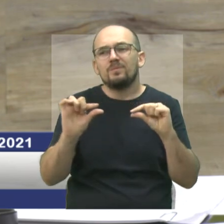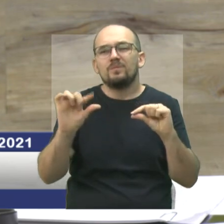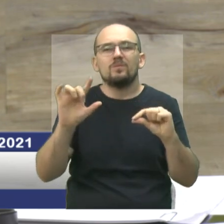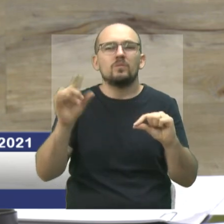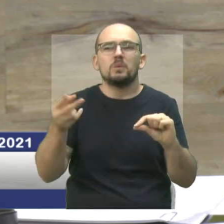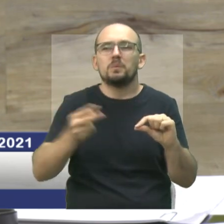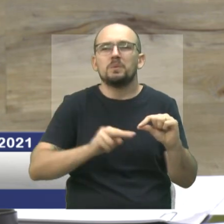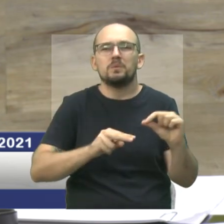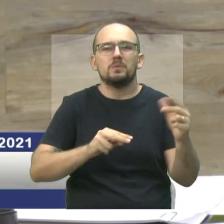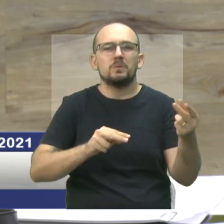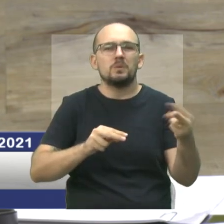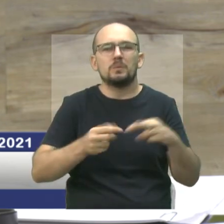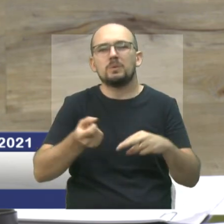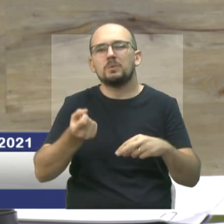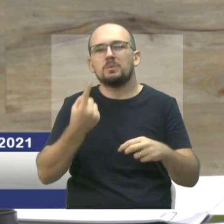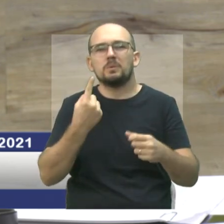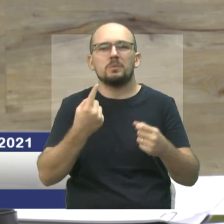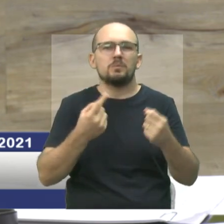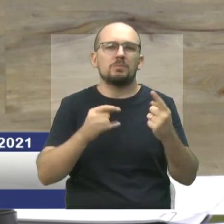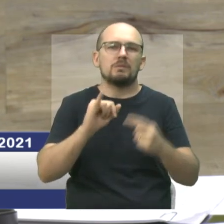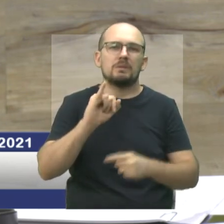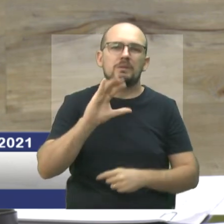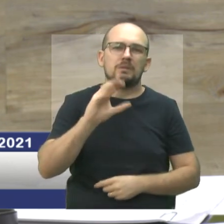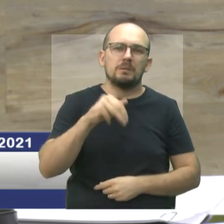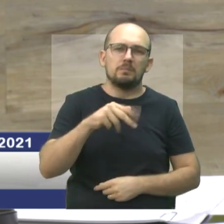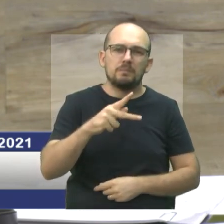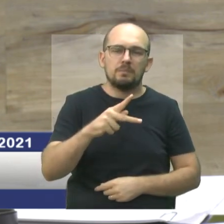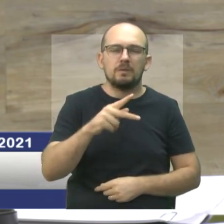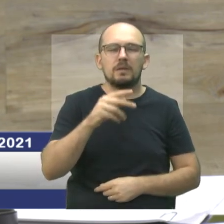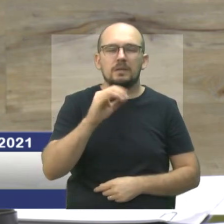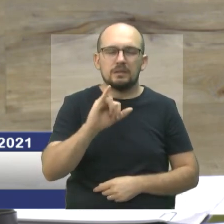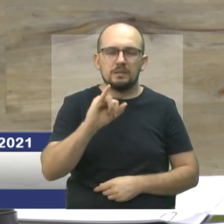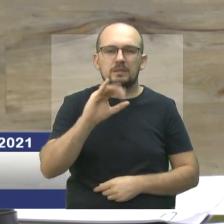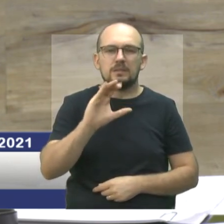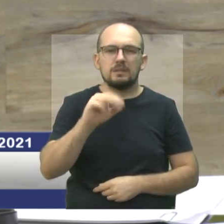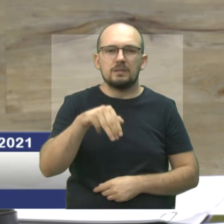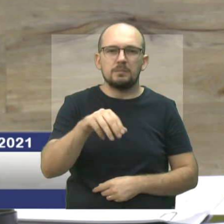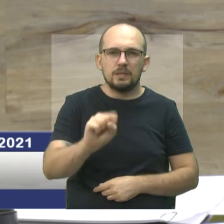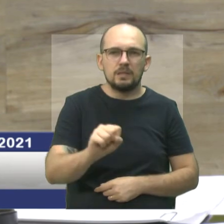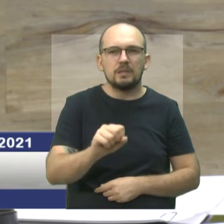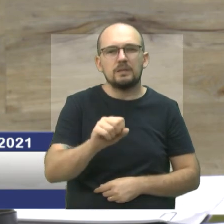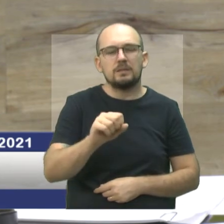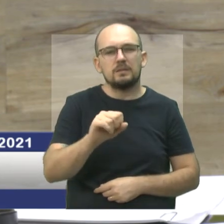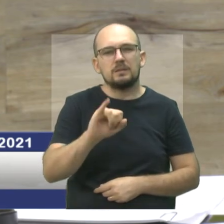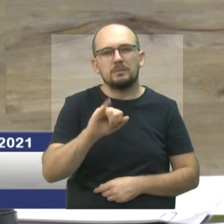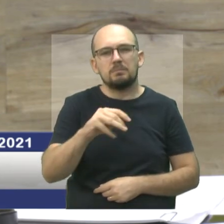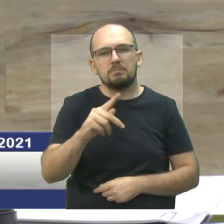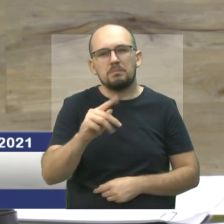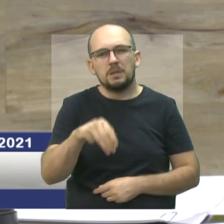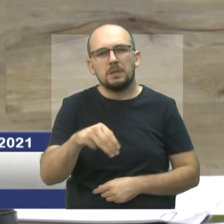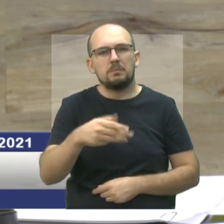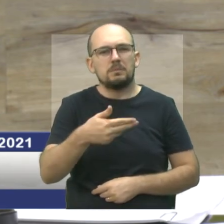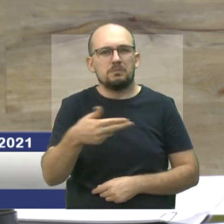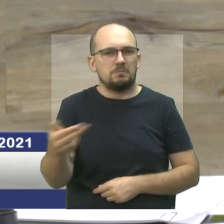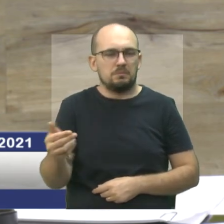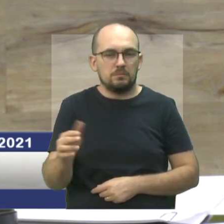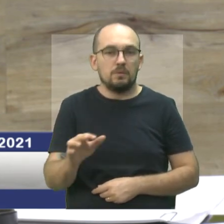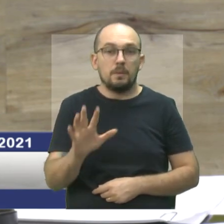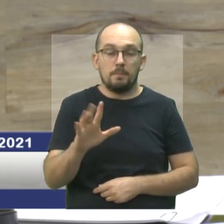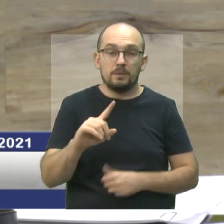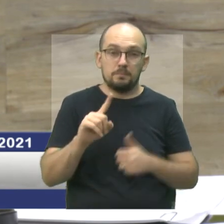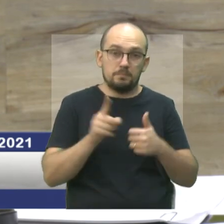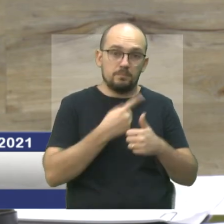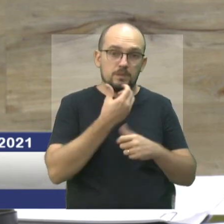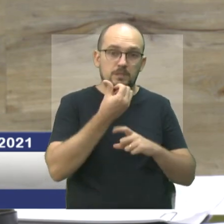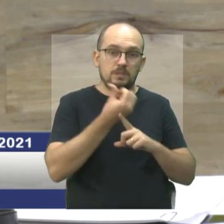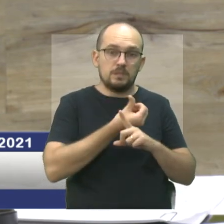correntes. CMS, PM. Então, assim, o que eu costumo falar é assim, no primeiro semestre, a gente tem